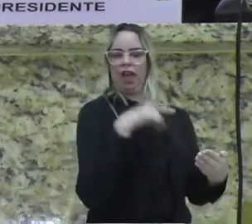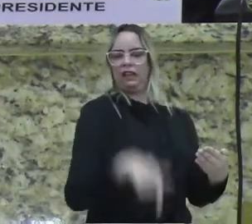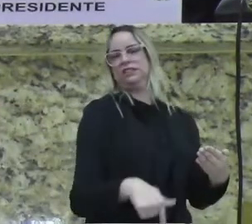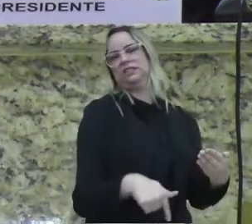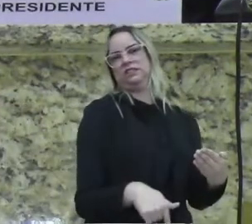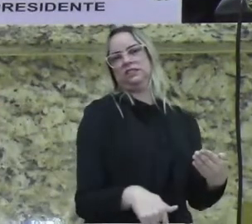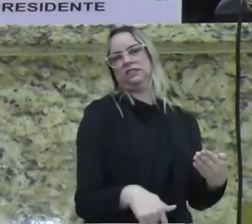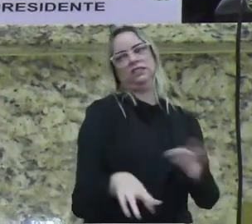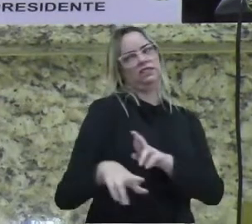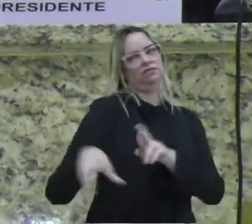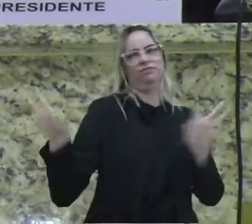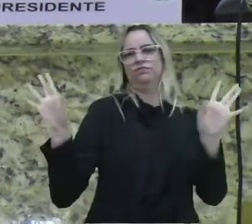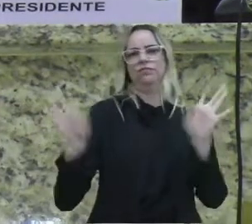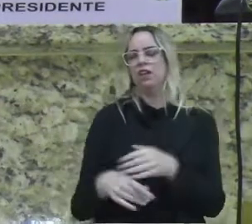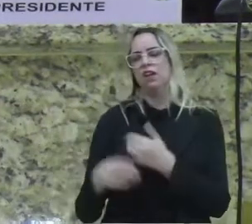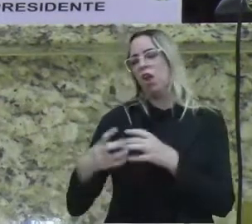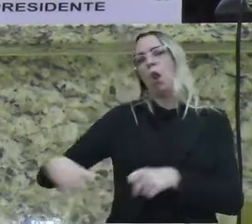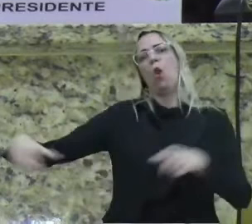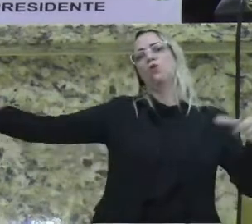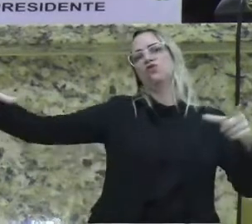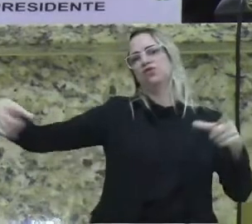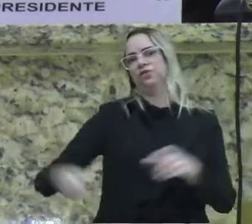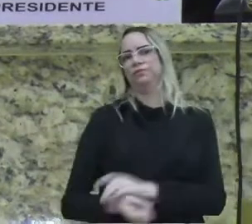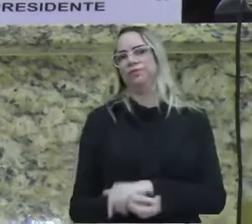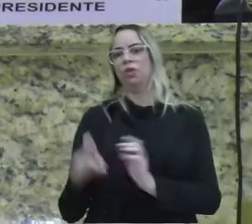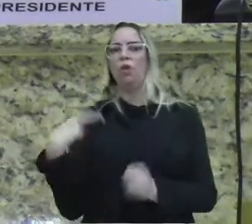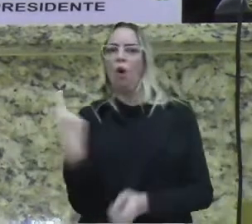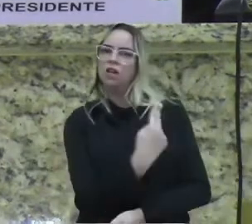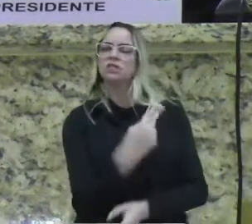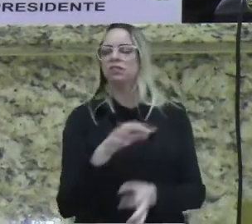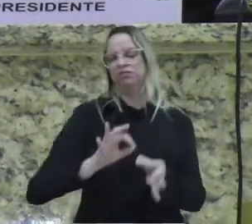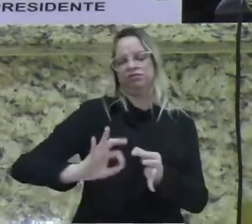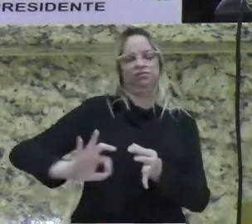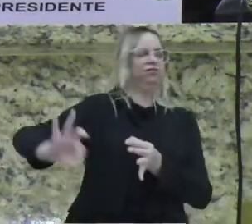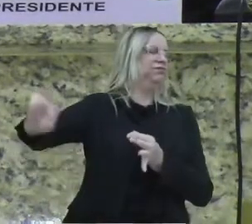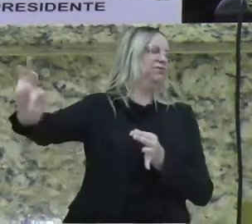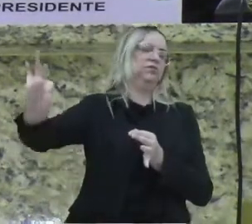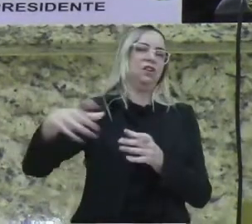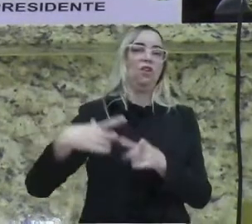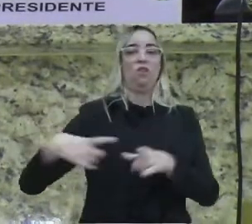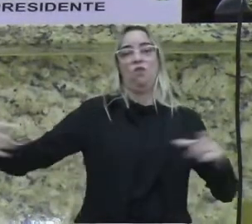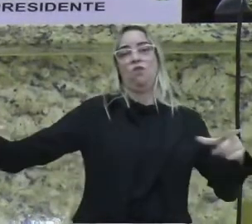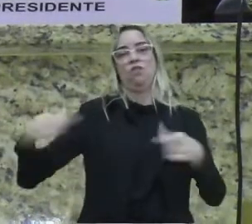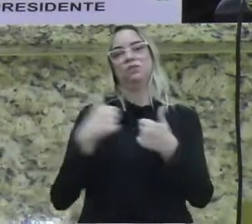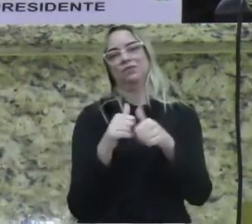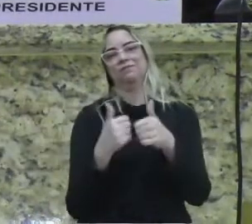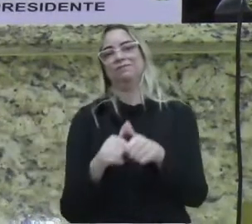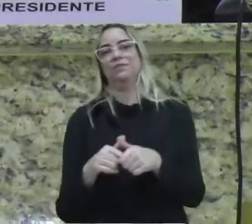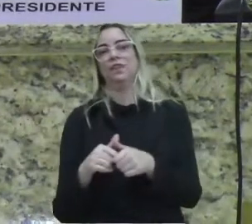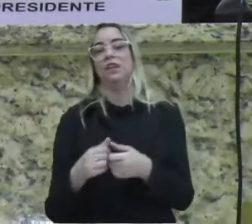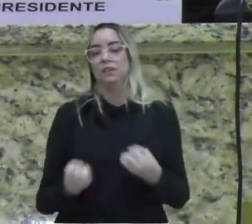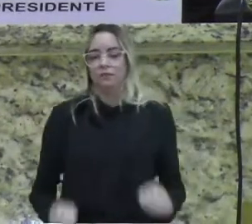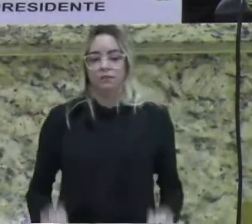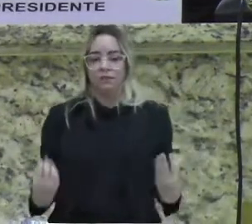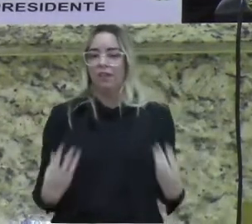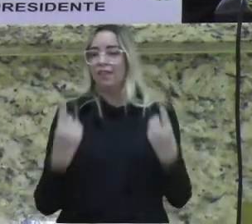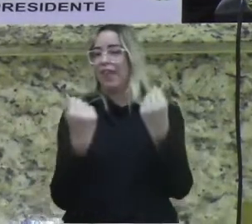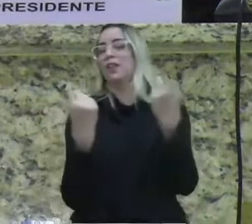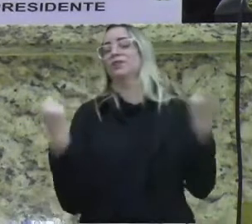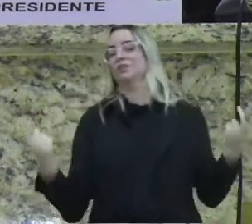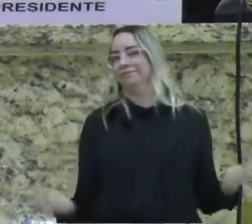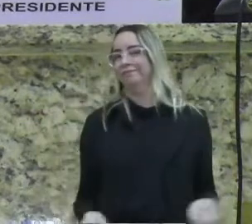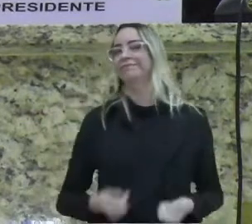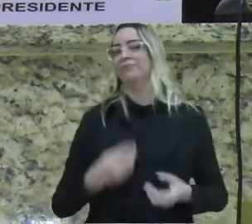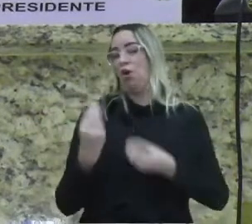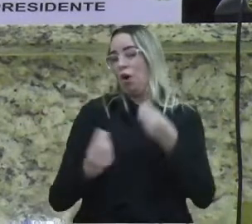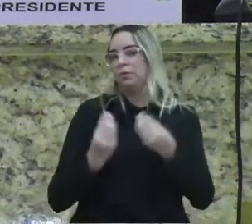tem assim, uma área extensa para a gente percorrer com a questão dos ônibus. Então, o gasto que a gente tem com transporte escolar, o